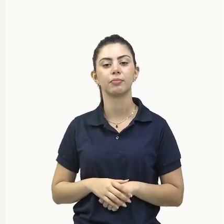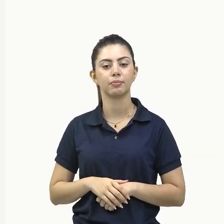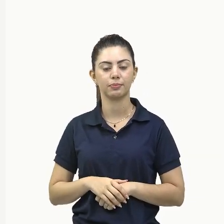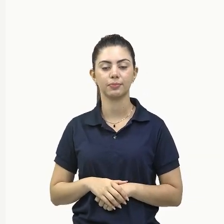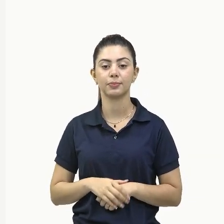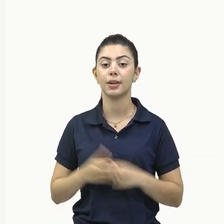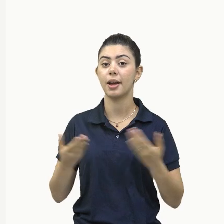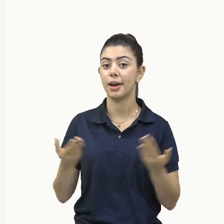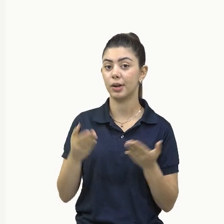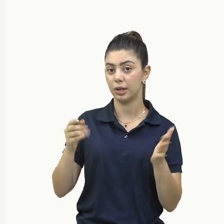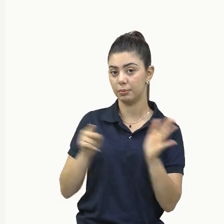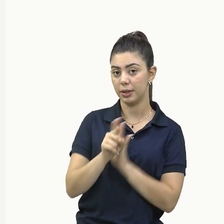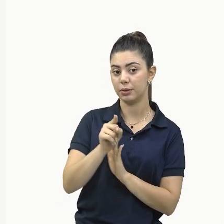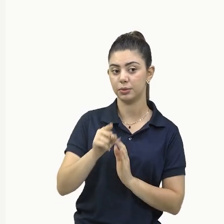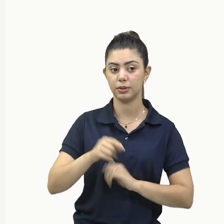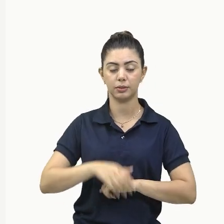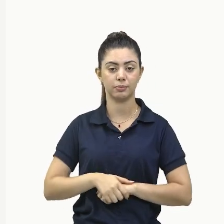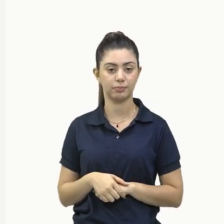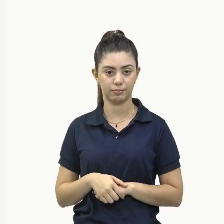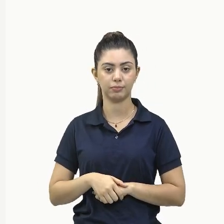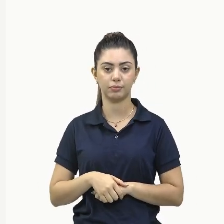Então vem aqui a nossa questão.